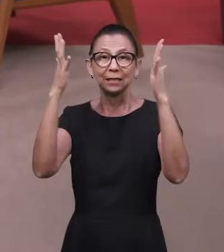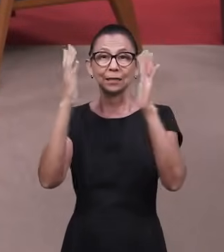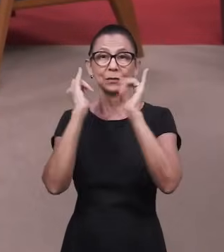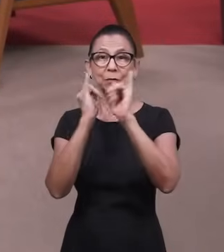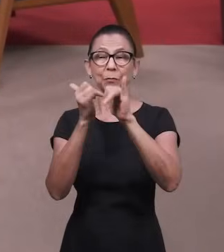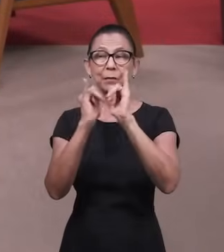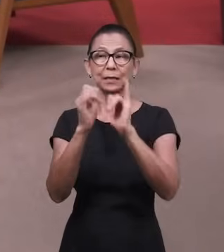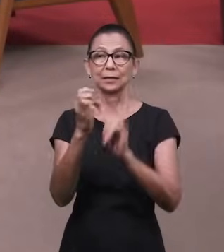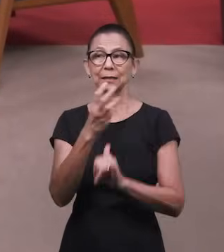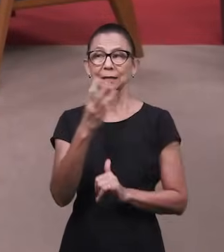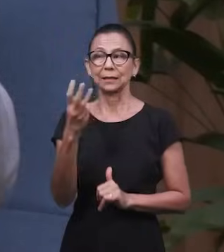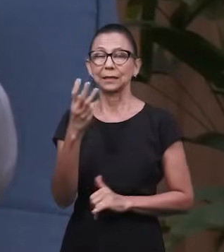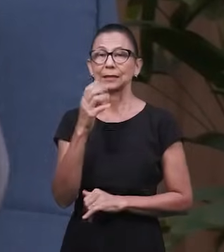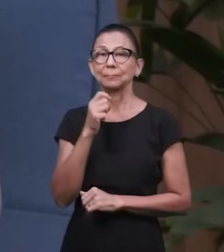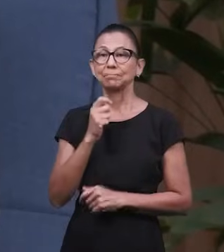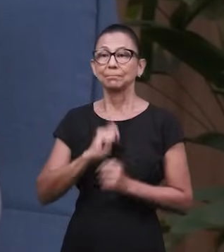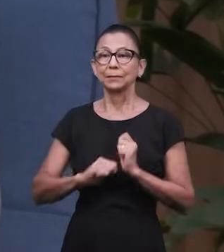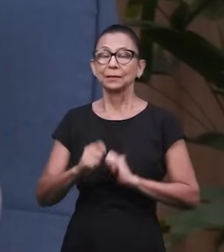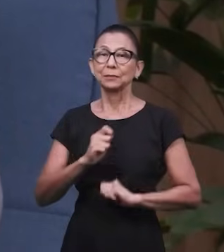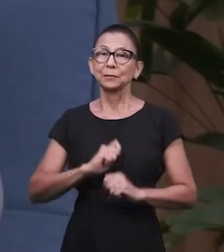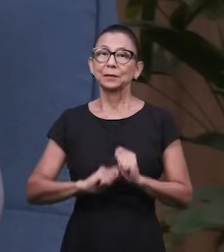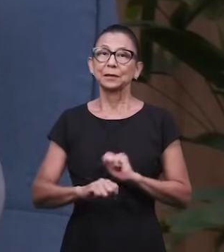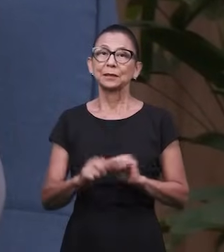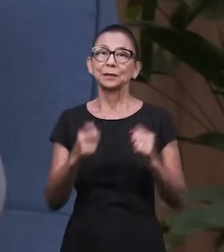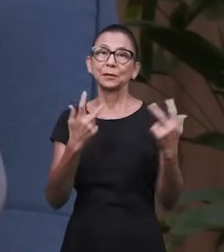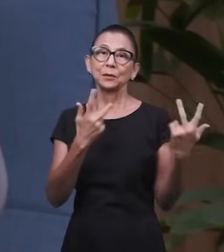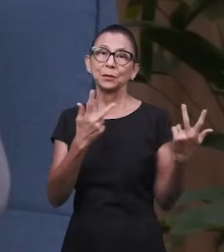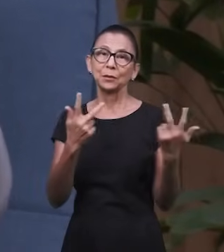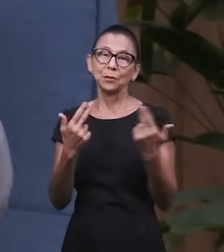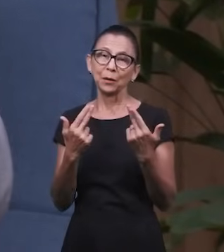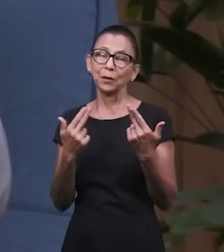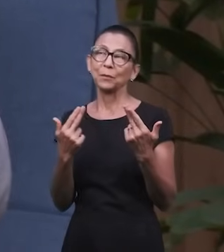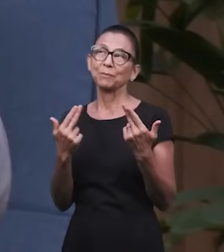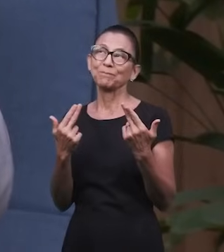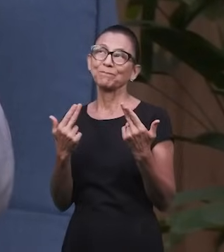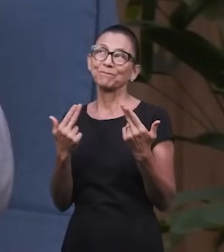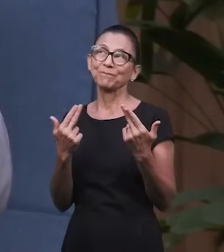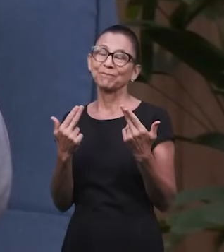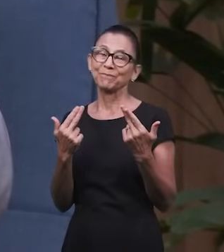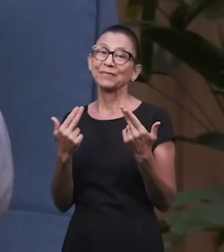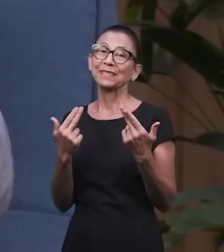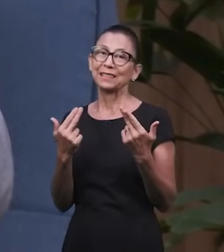que o momento trouxe, a expectativa da volta de Jesus, né? Se